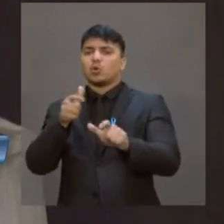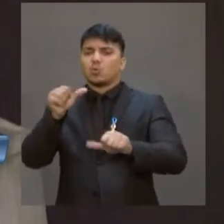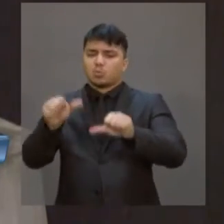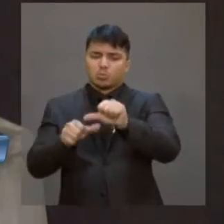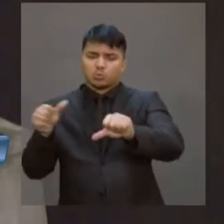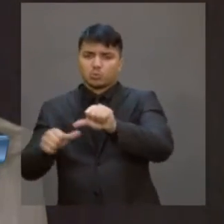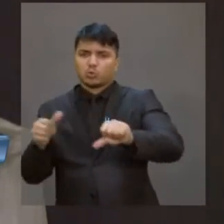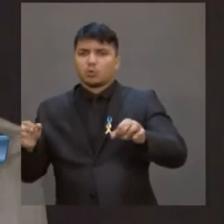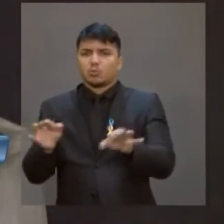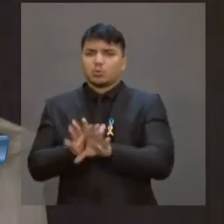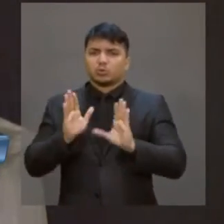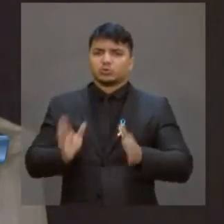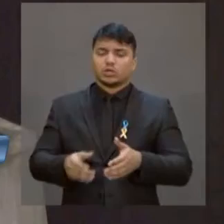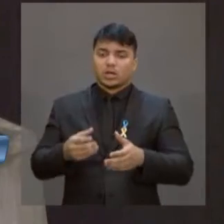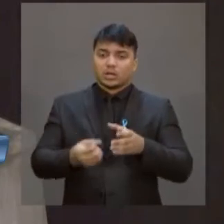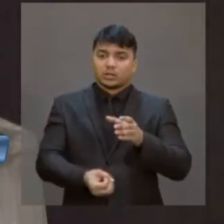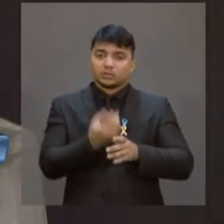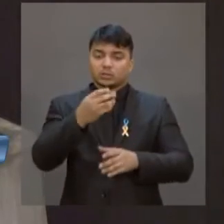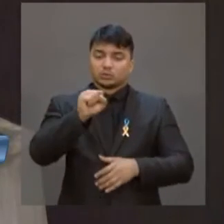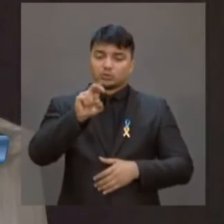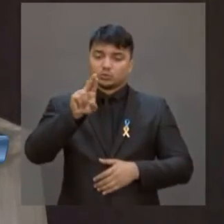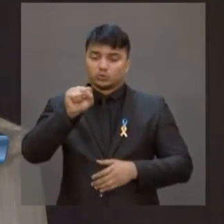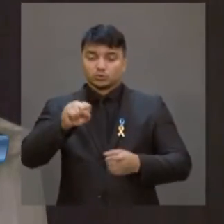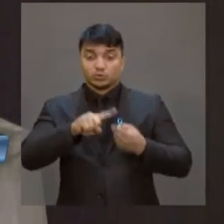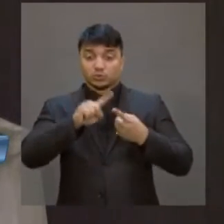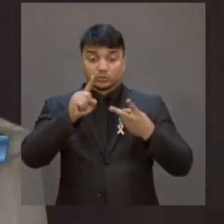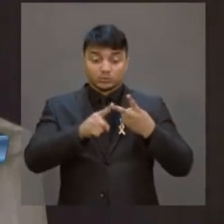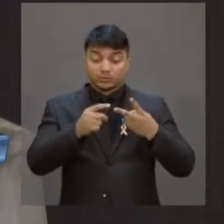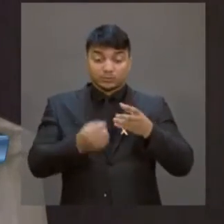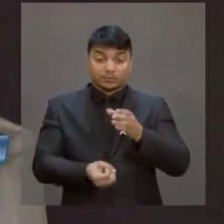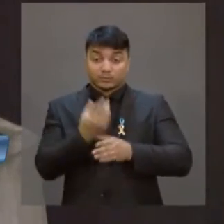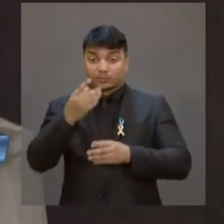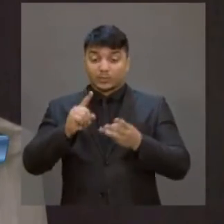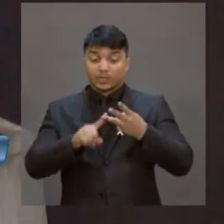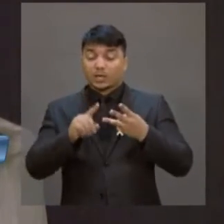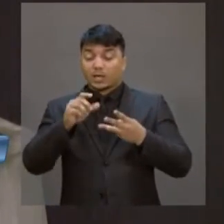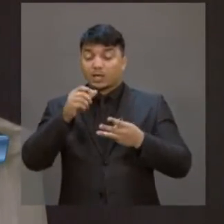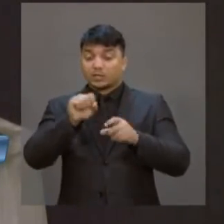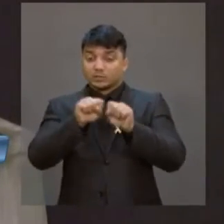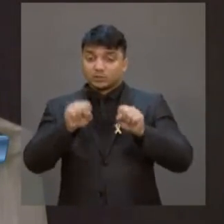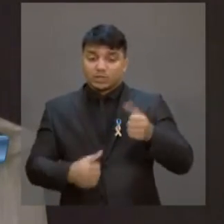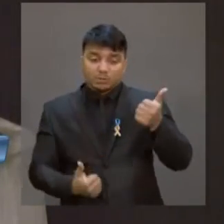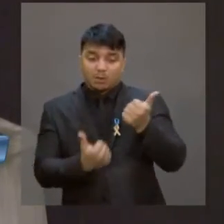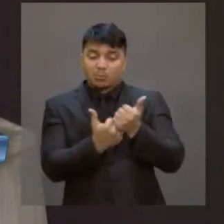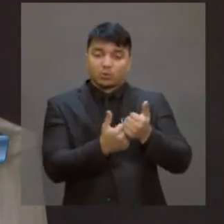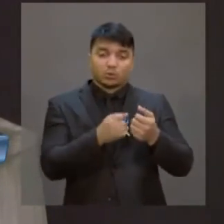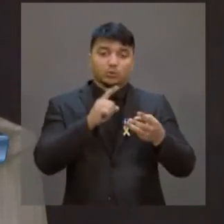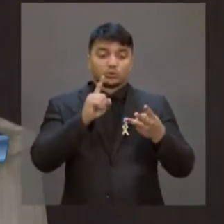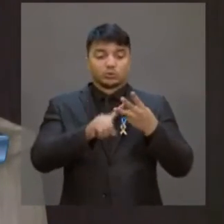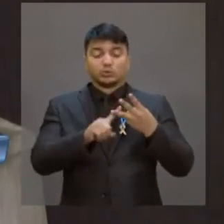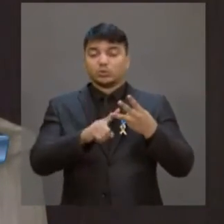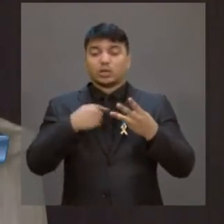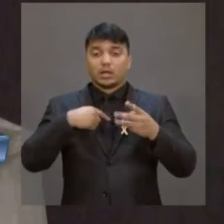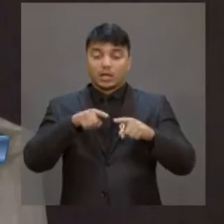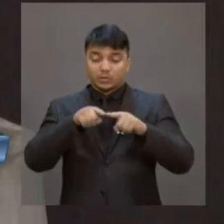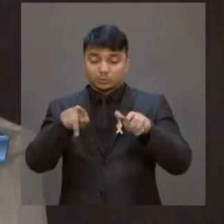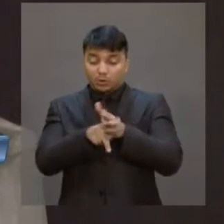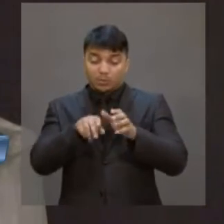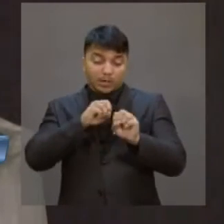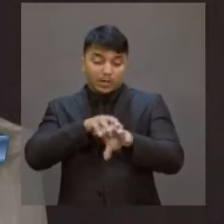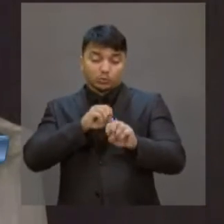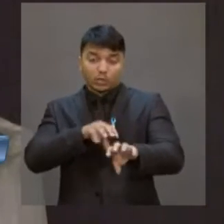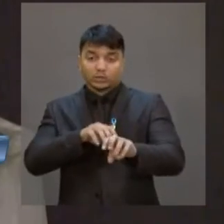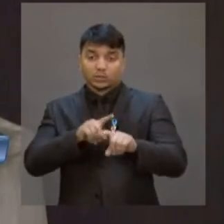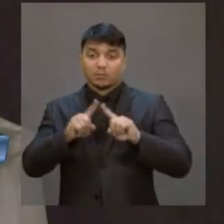alteradas, a criação do Sistema Único de Saúde, depois a criação do Sistema Único de Assistência, uma rede de educação, mas